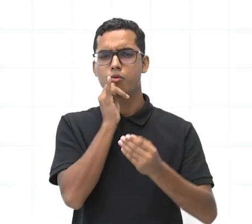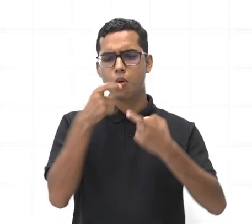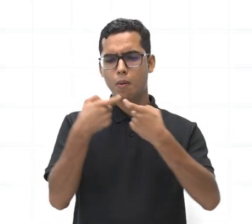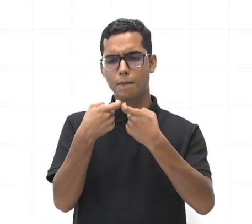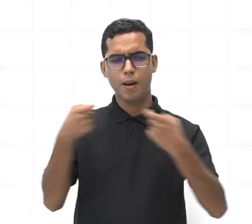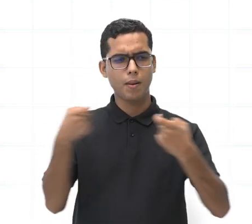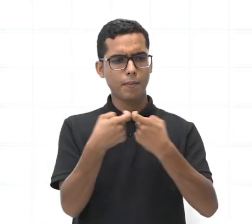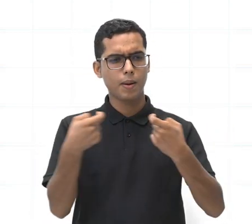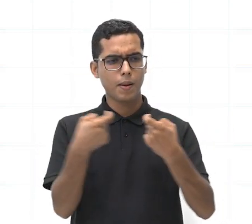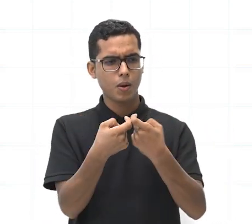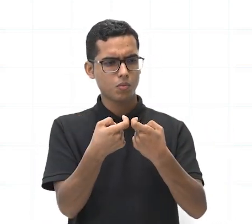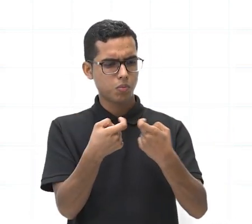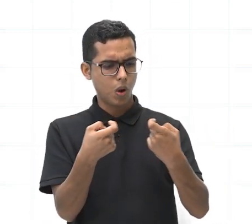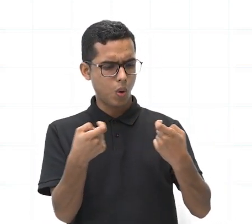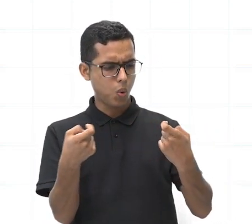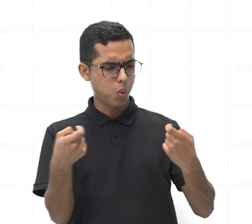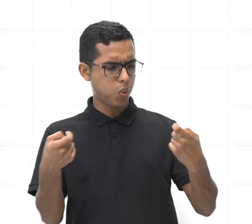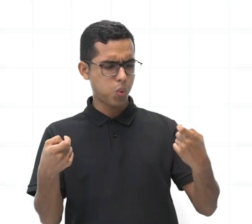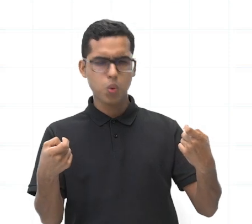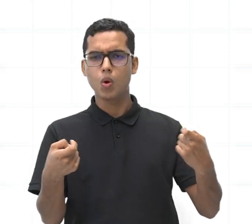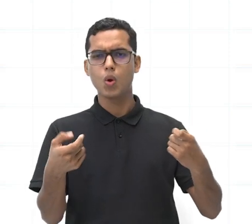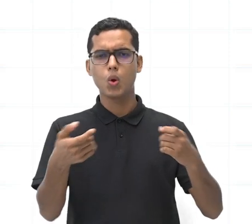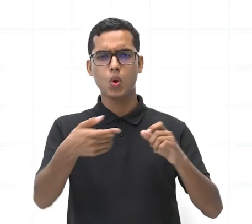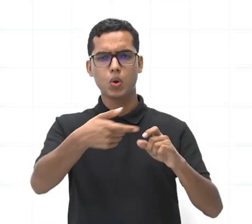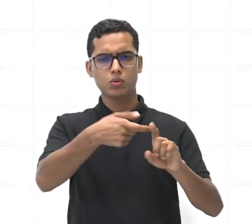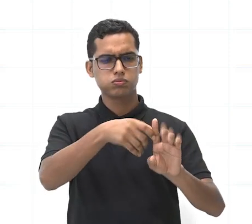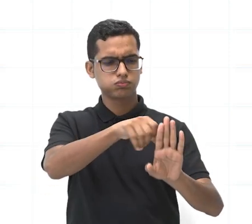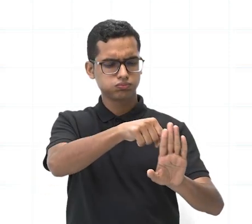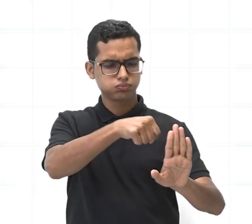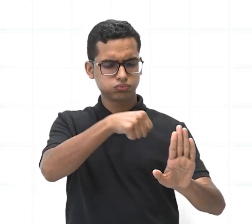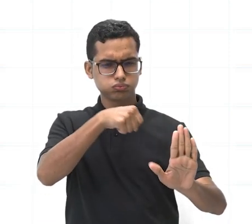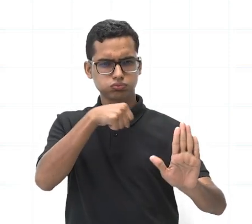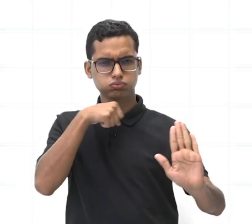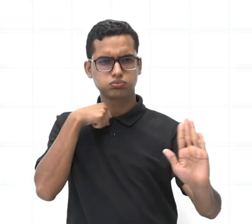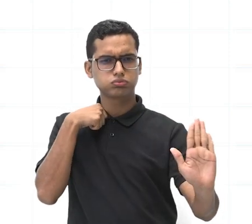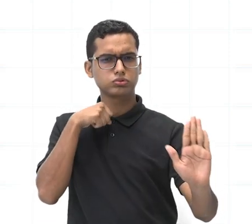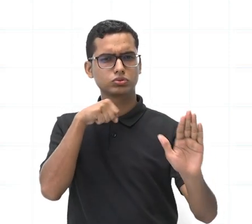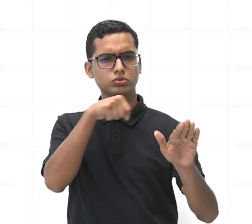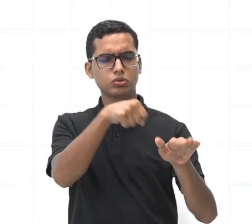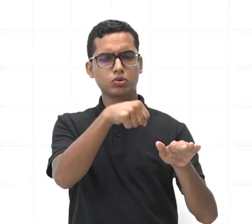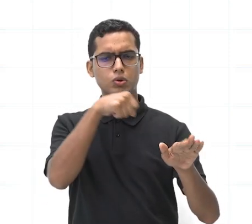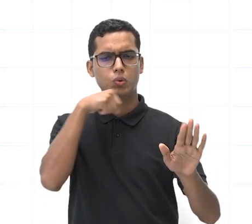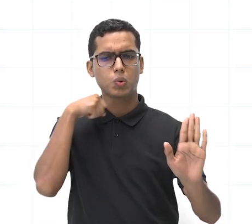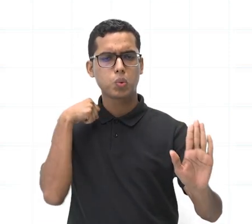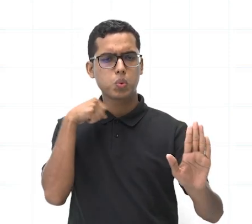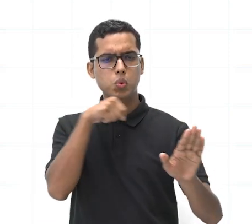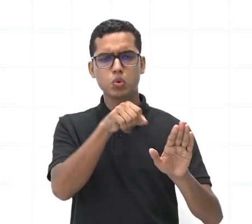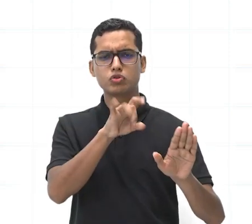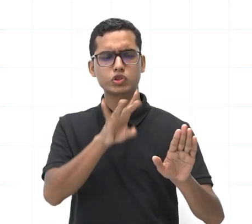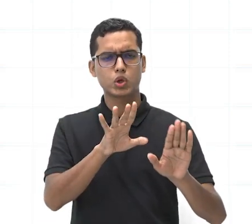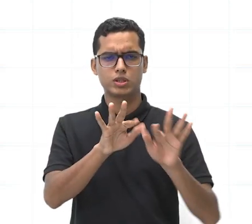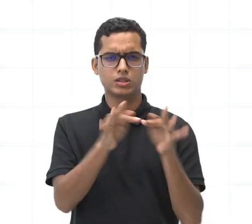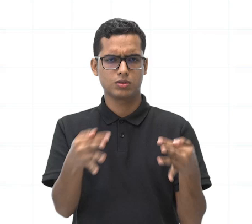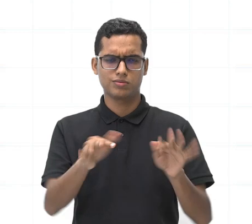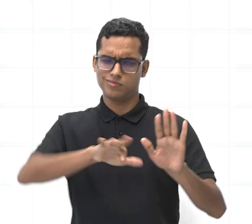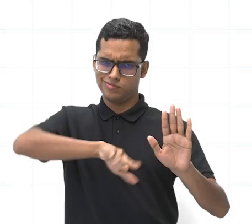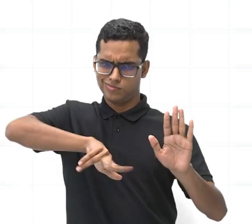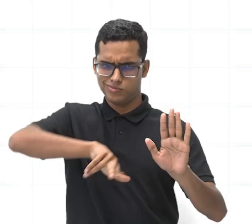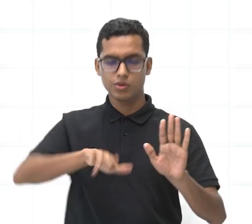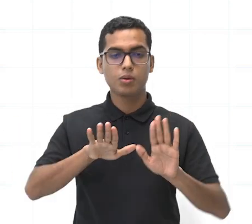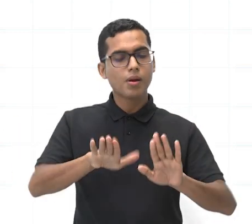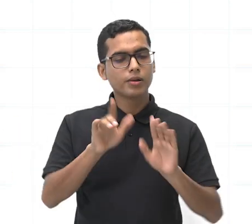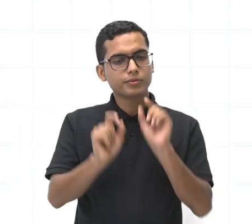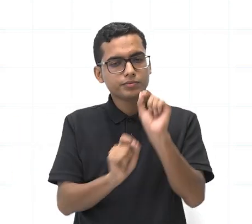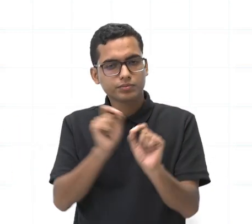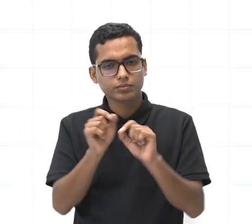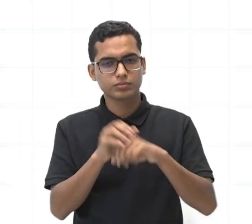esticando, ficando, ampliando ali e voltando, não. Não é só esticar,